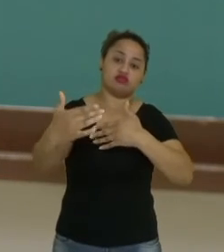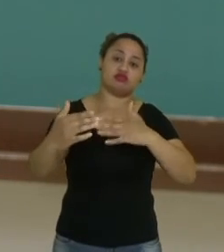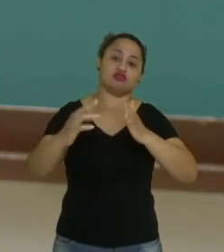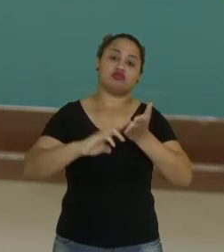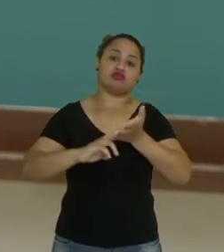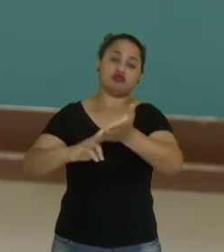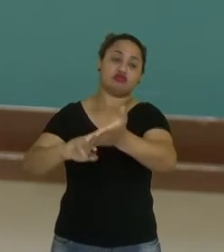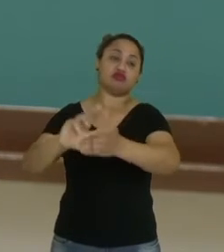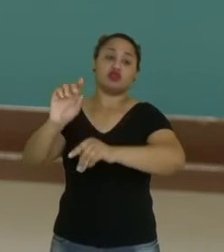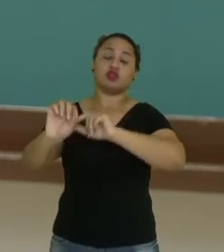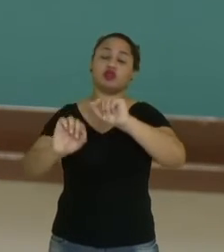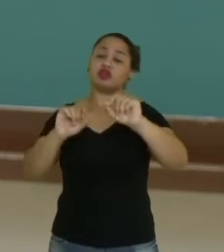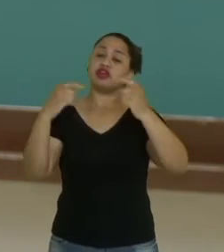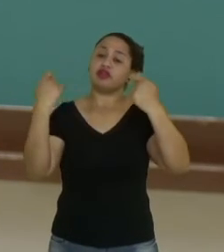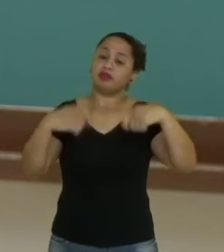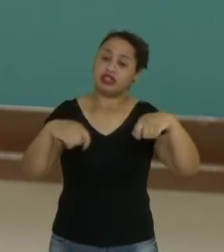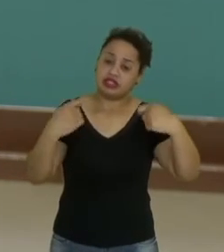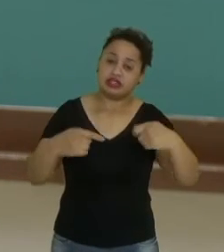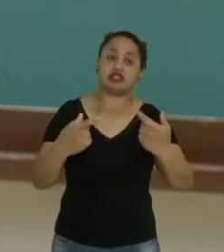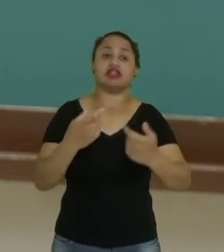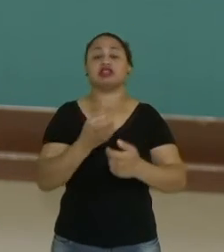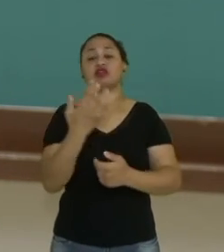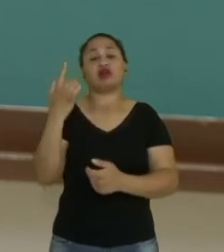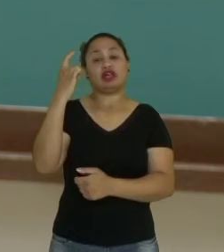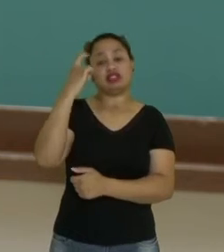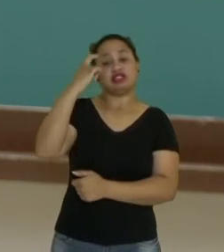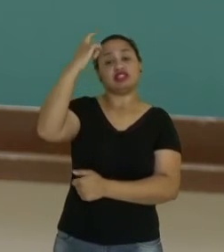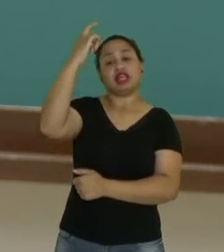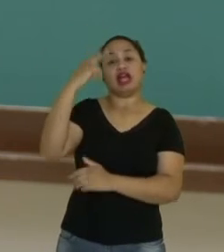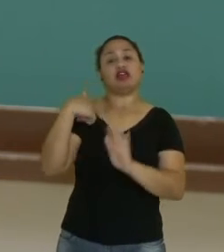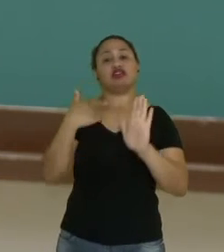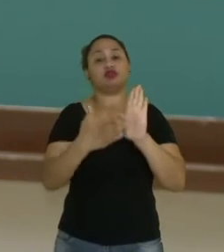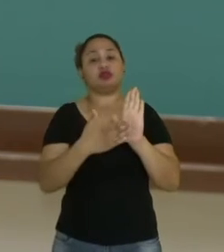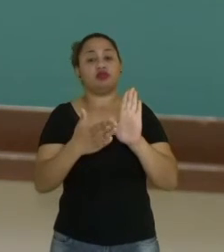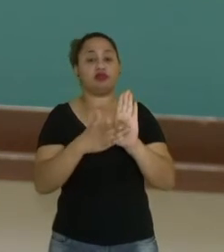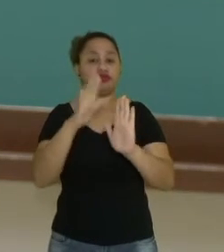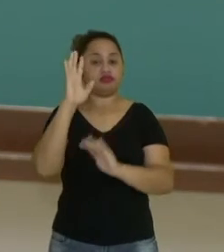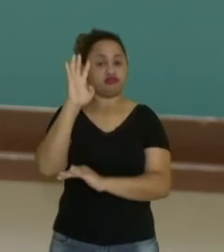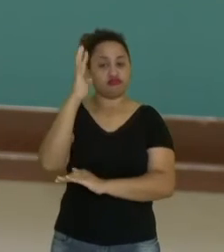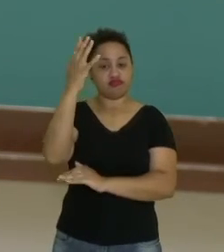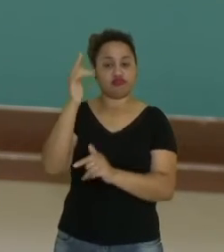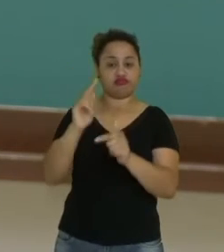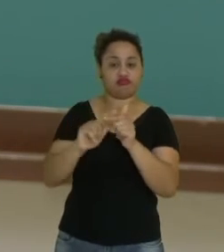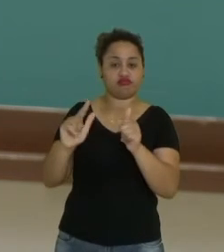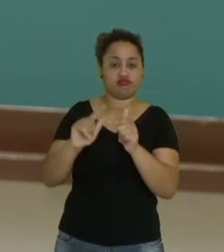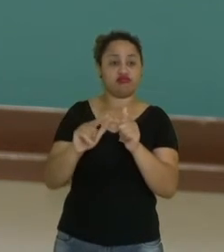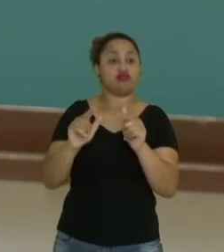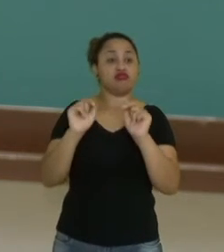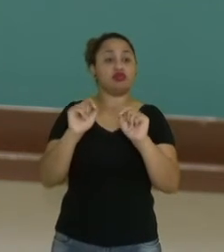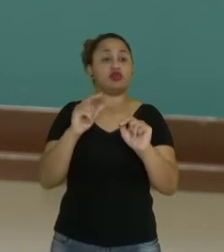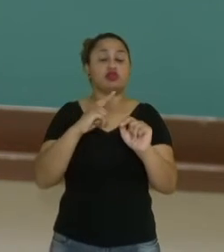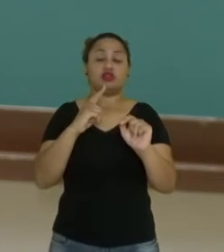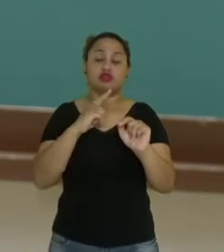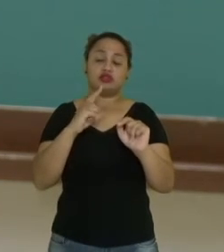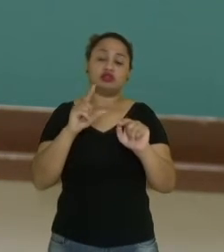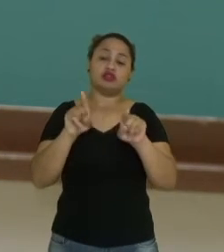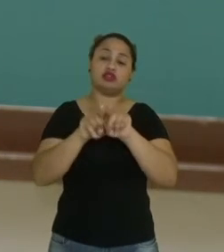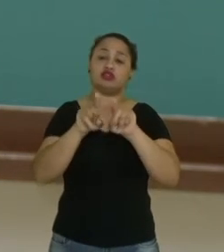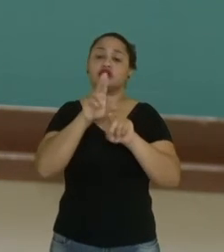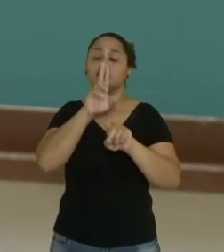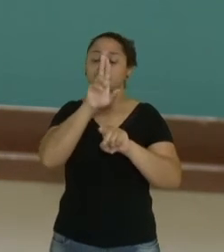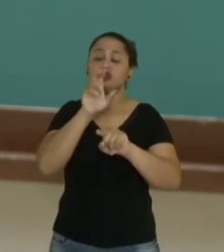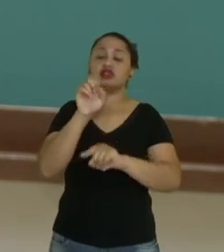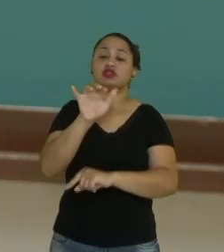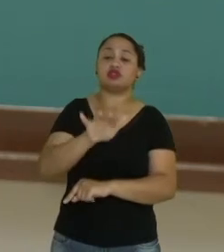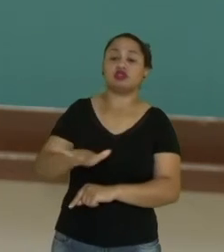carta o que necessita e quais são as ideias que surgem. Então, com isso, eu posso colocar que, em